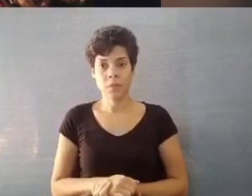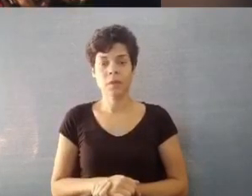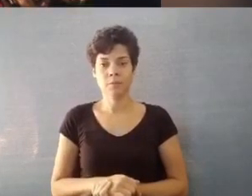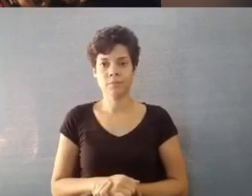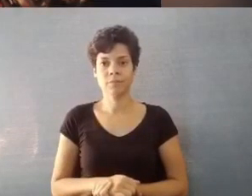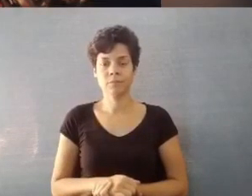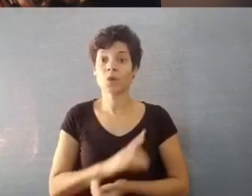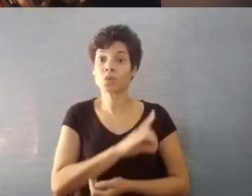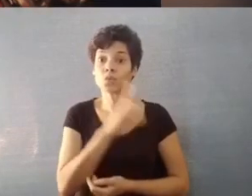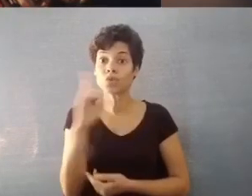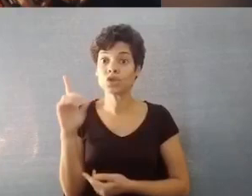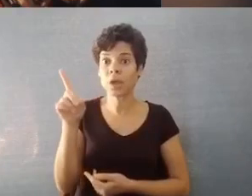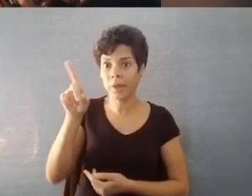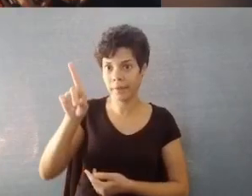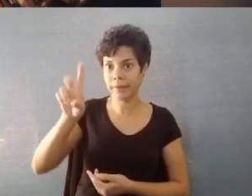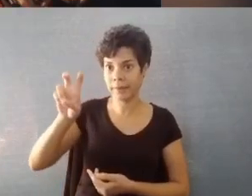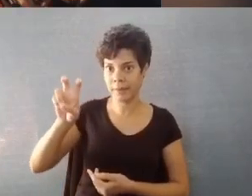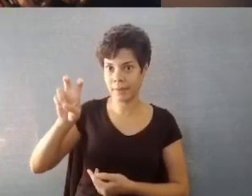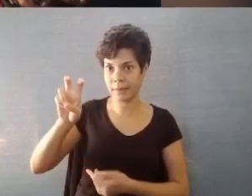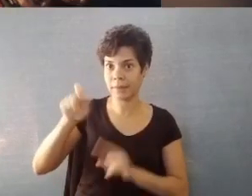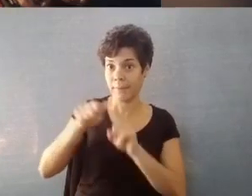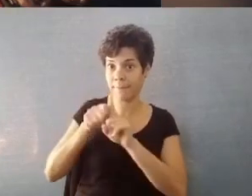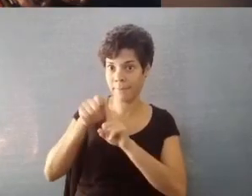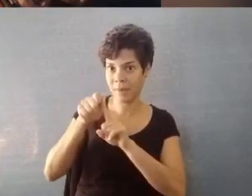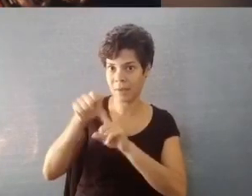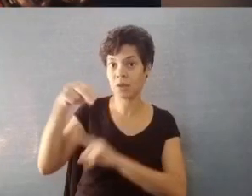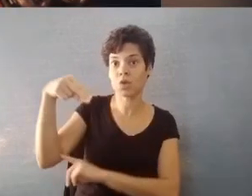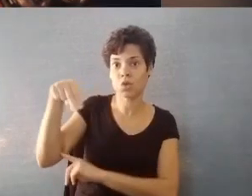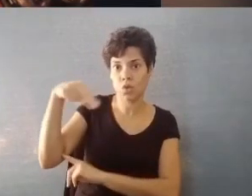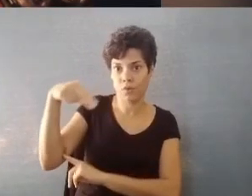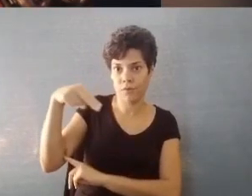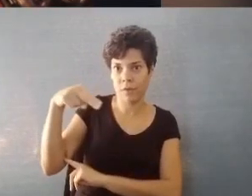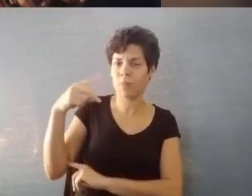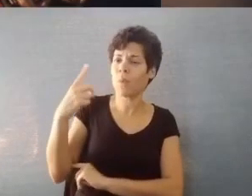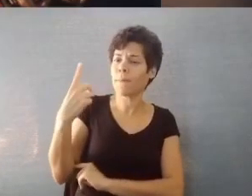Na manhã do dia 15 de novembro de